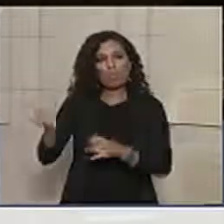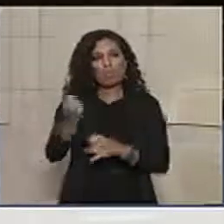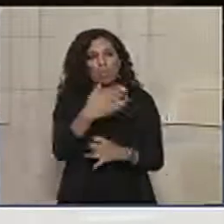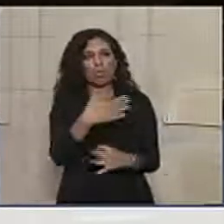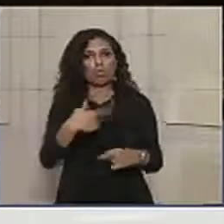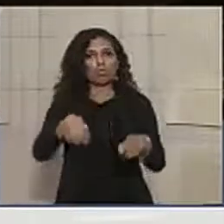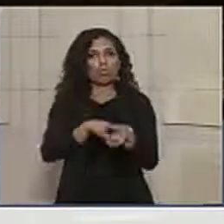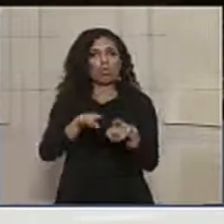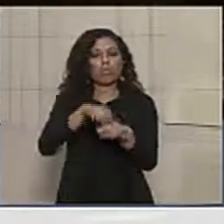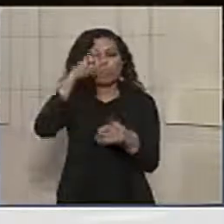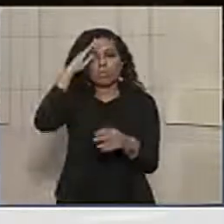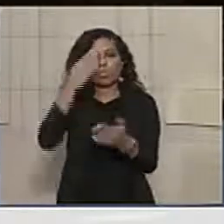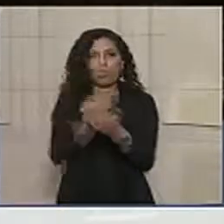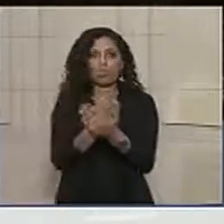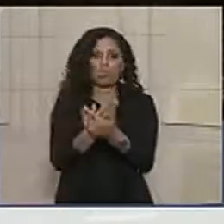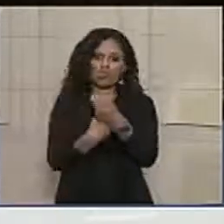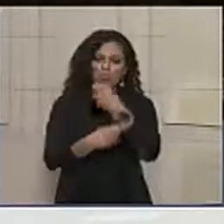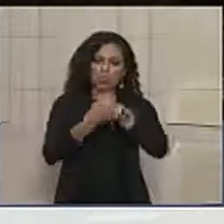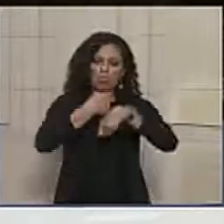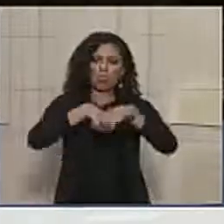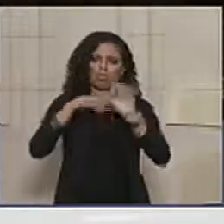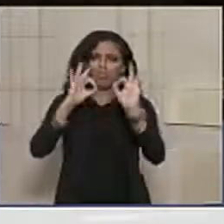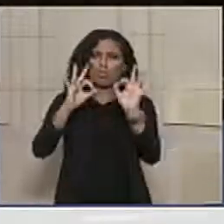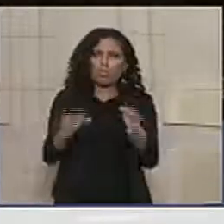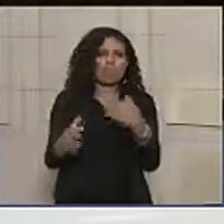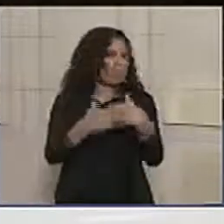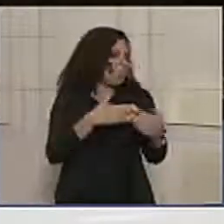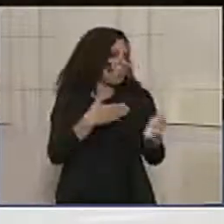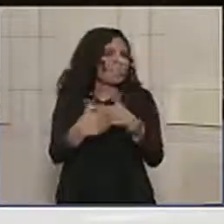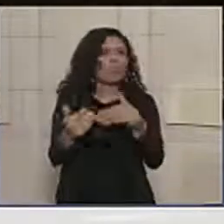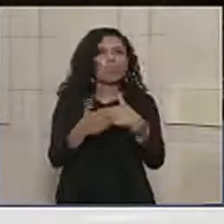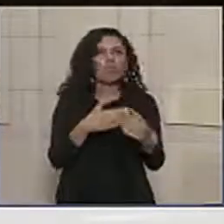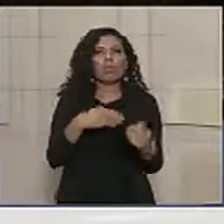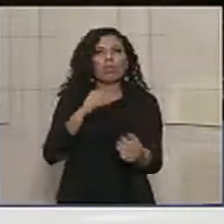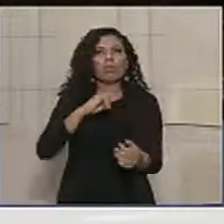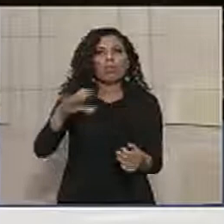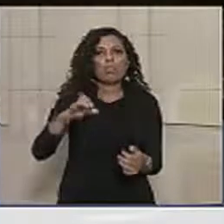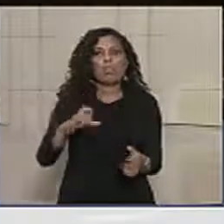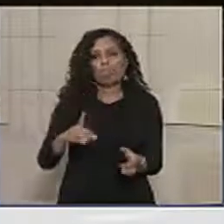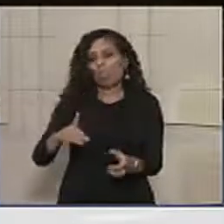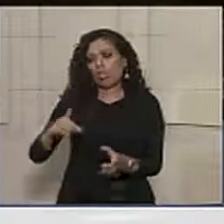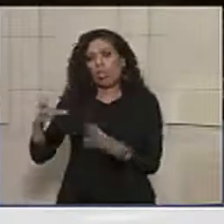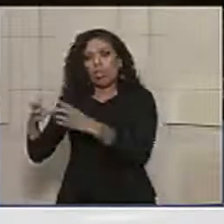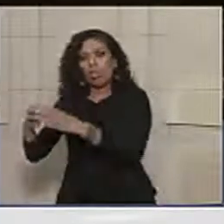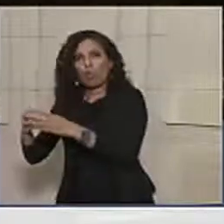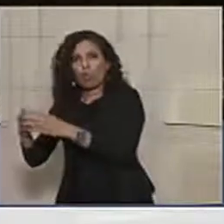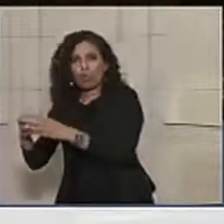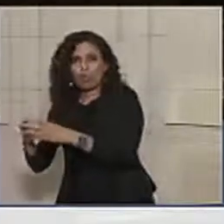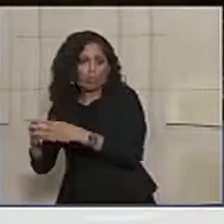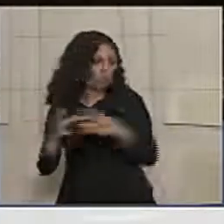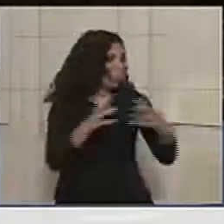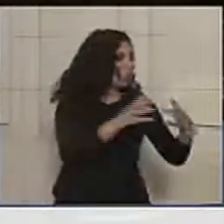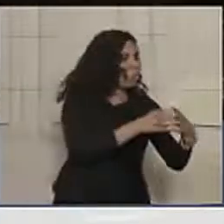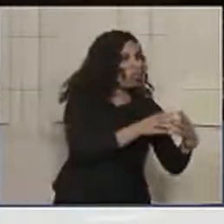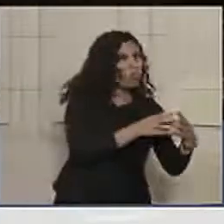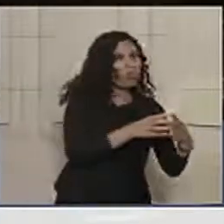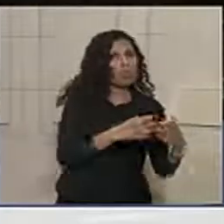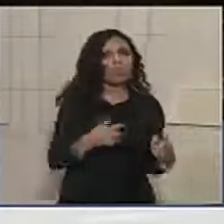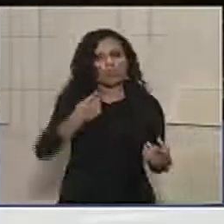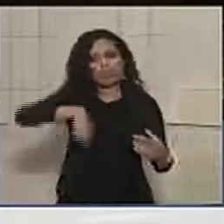acreditamos também em uma gestão pública eficiente, independente se isso é mais de direita ou mais de esquerda. Nós